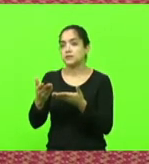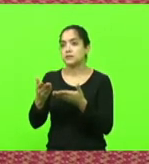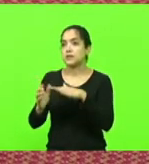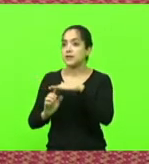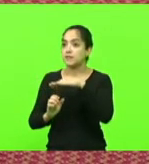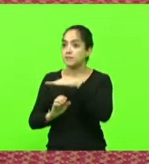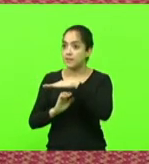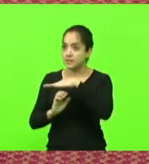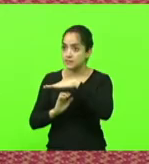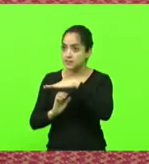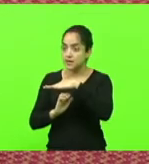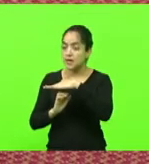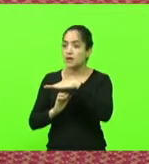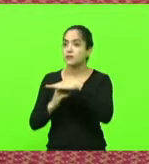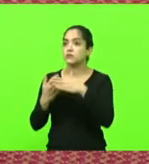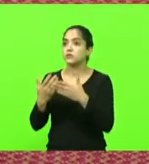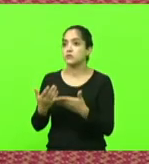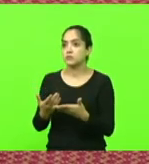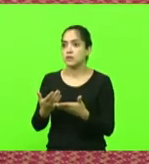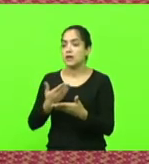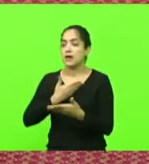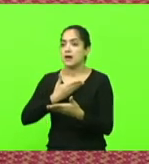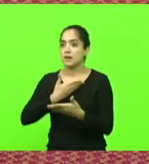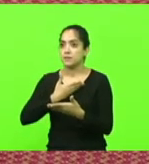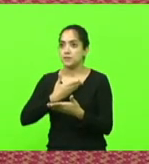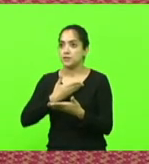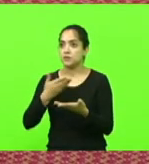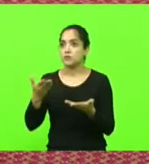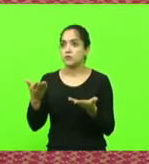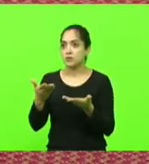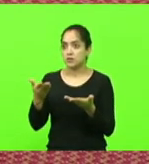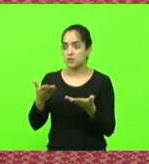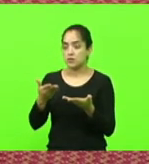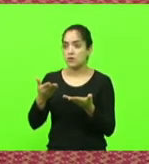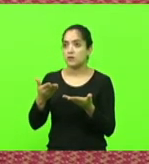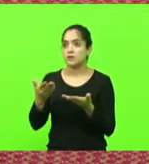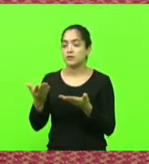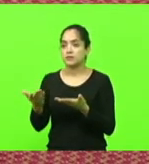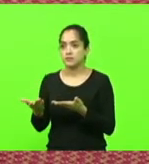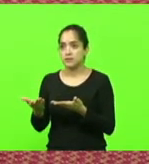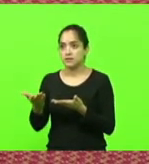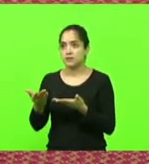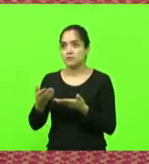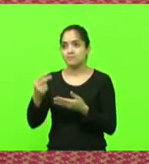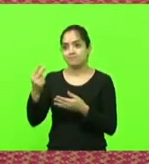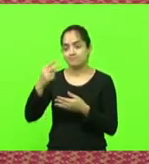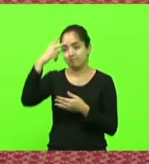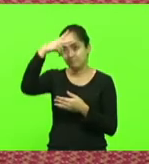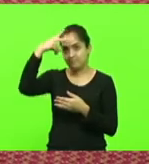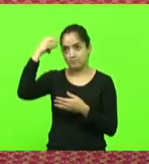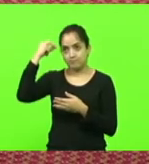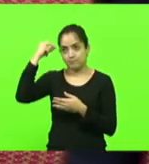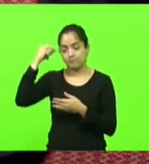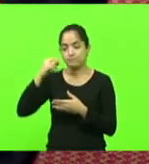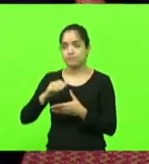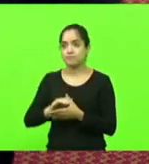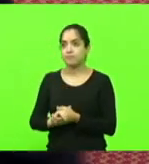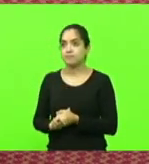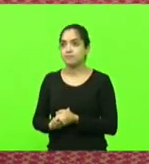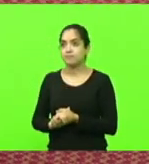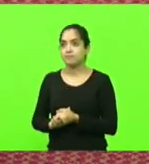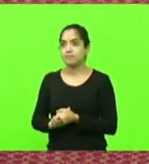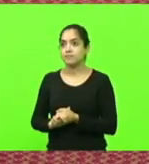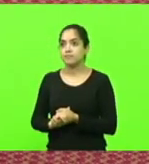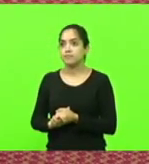nosso amigo, e atualmente no exercício da vice-prefeitura do nosso município